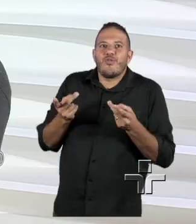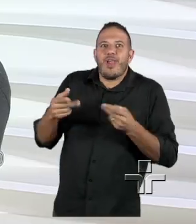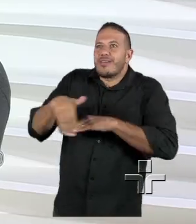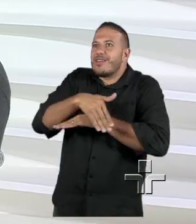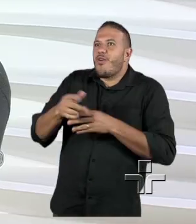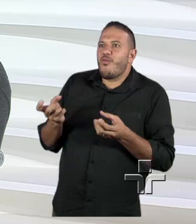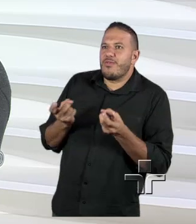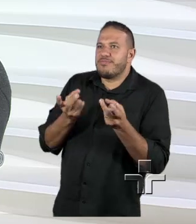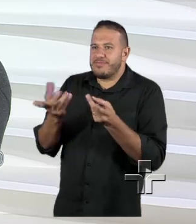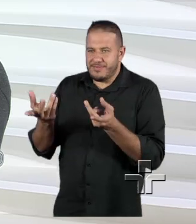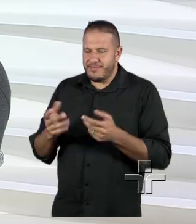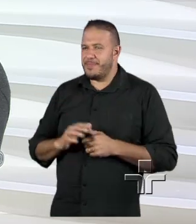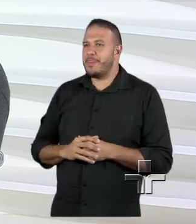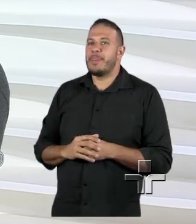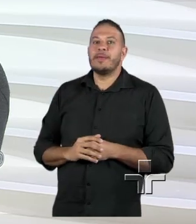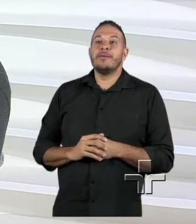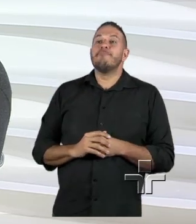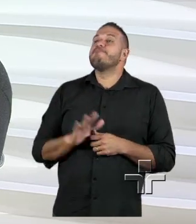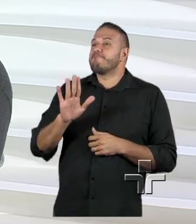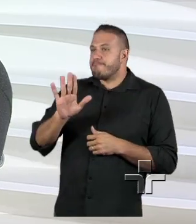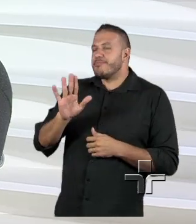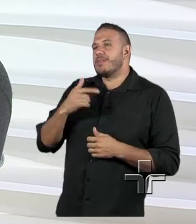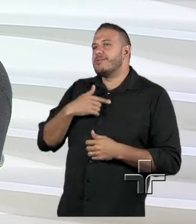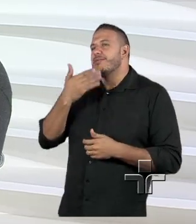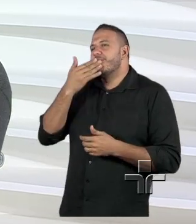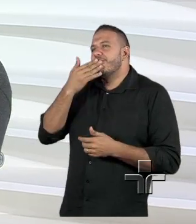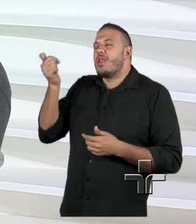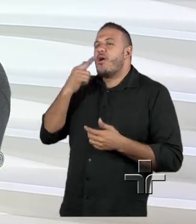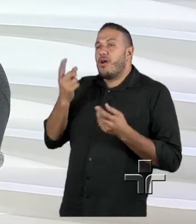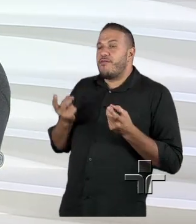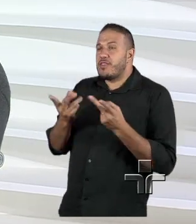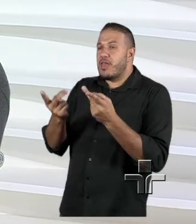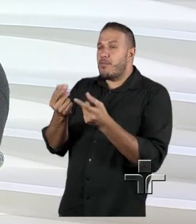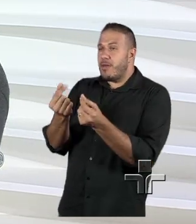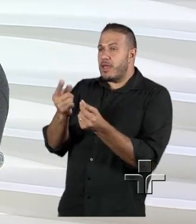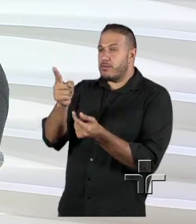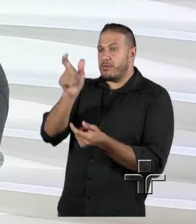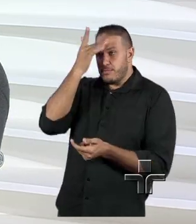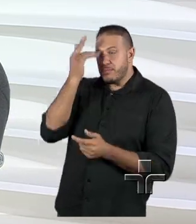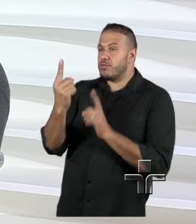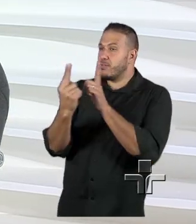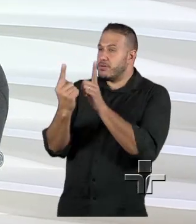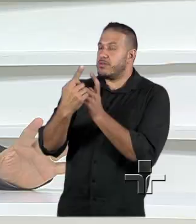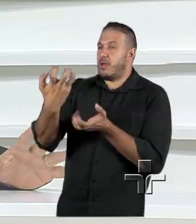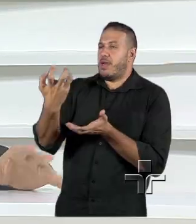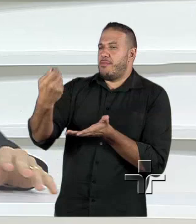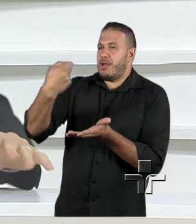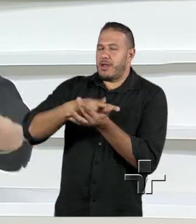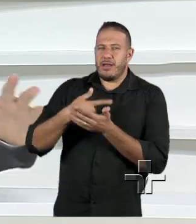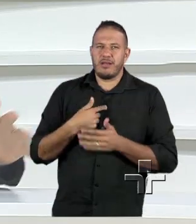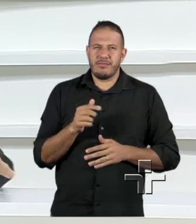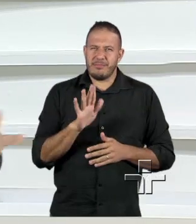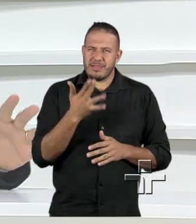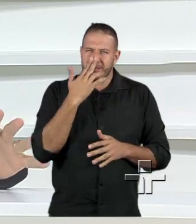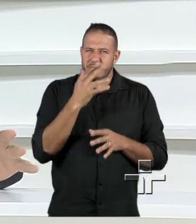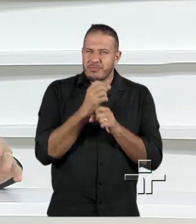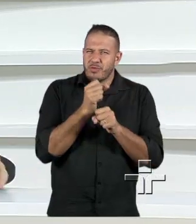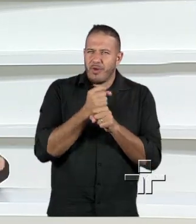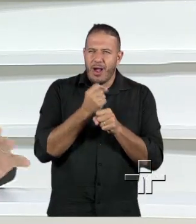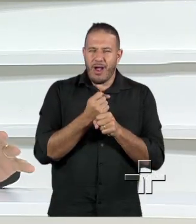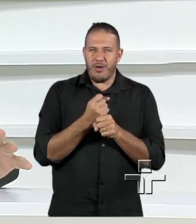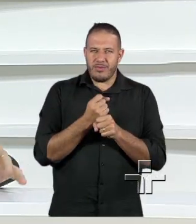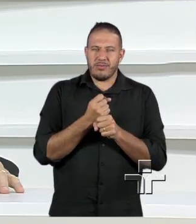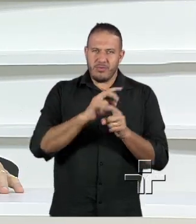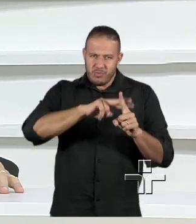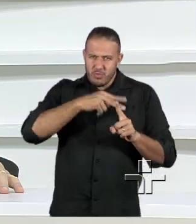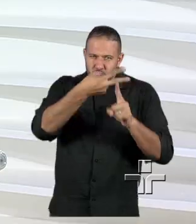é o seguinte, tem que vender pelo menor preço que o cliente estiver disposto a pagar. Mas tem que ter uma margem, vamos dizer, de 100%. A margem tem que ser maior